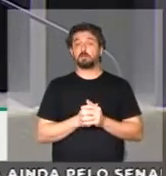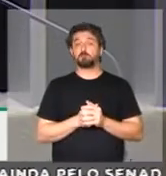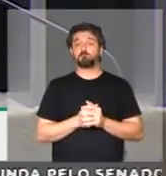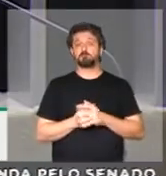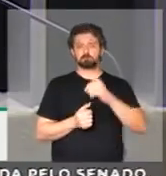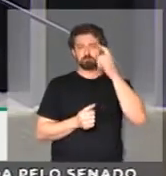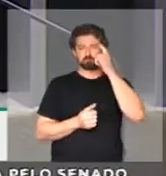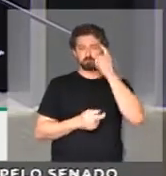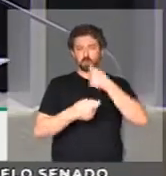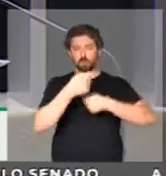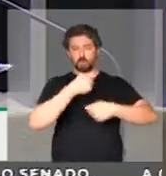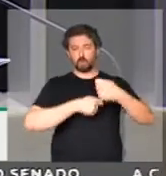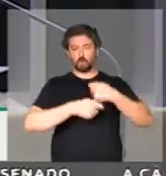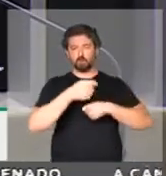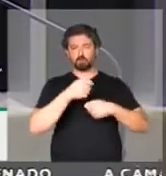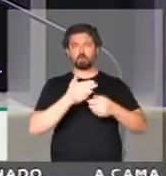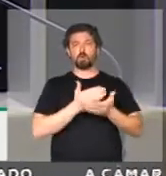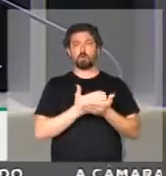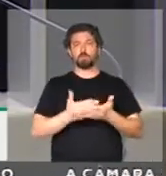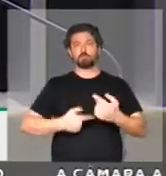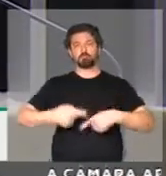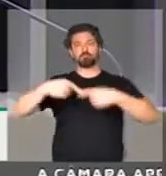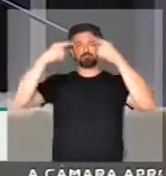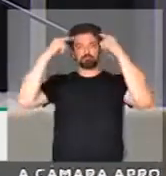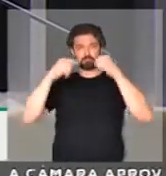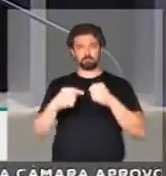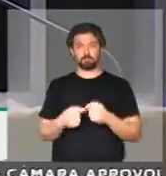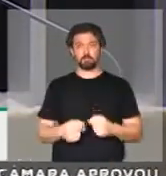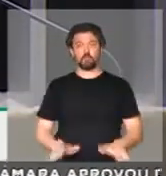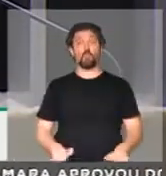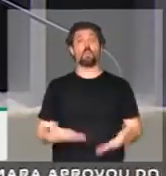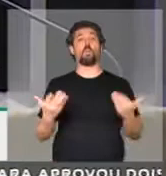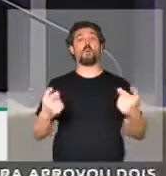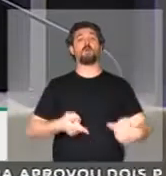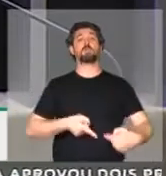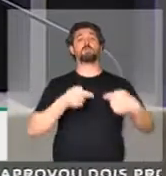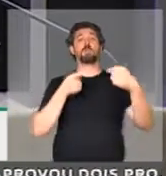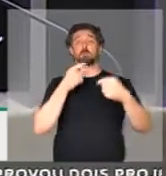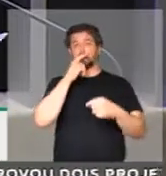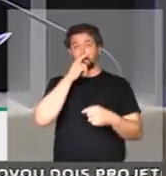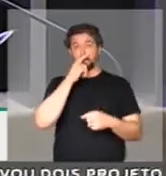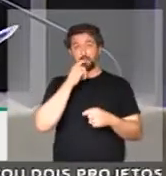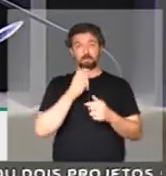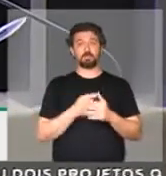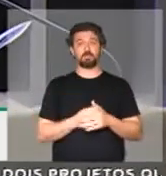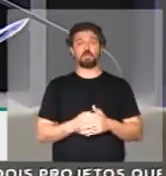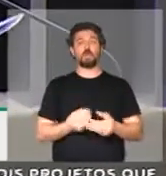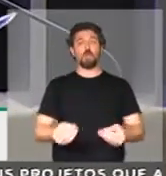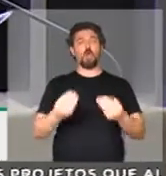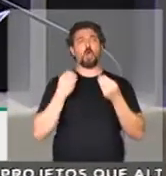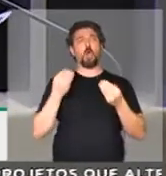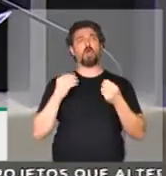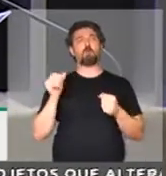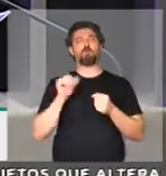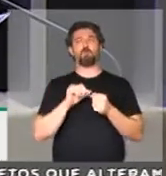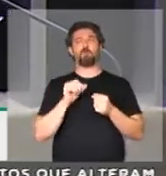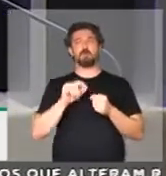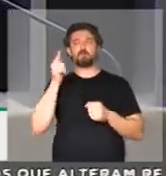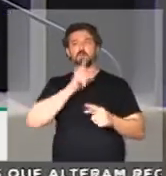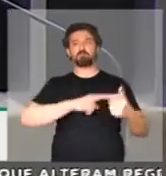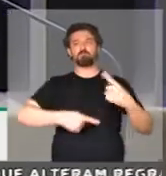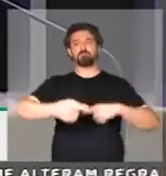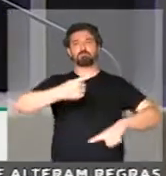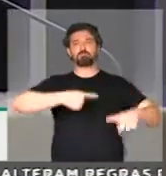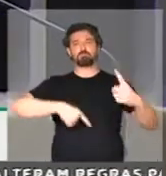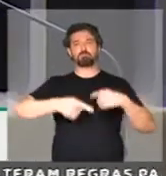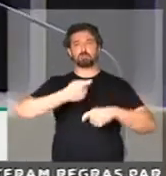colocar a economia para se movimentar. E os desafios estão justamente no que fazer para movimentar a